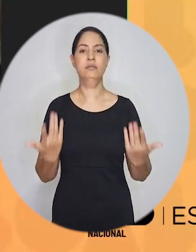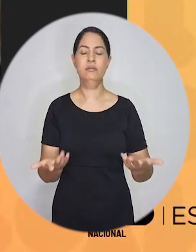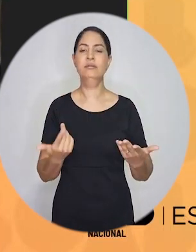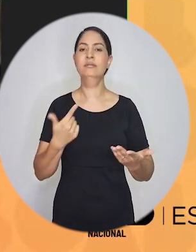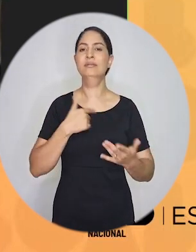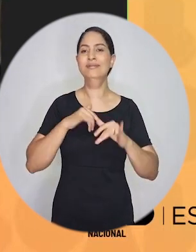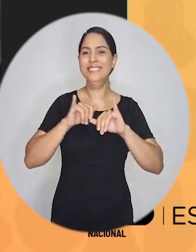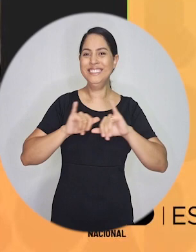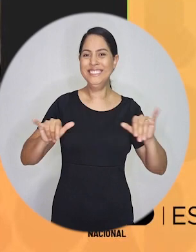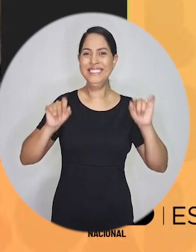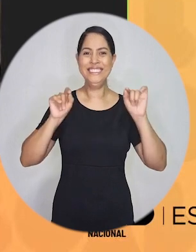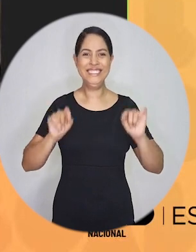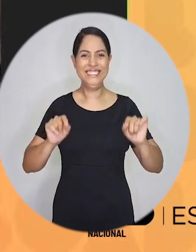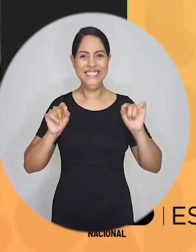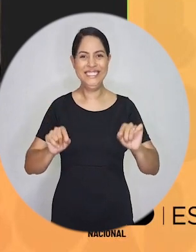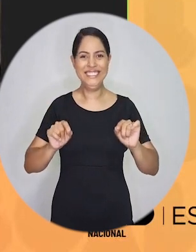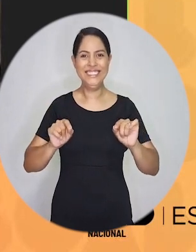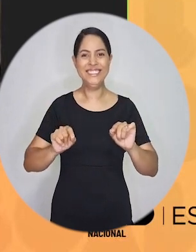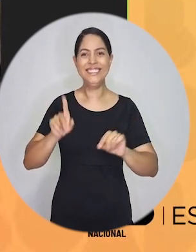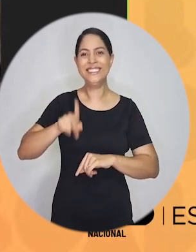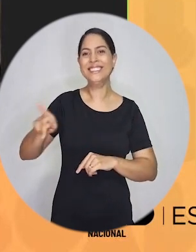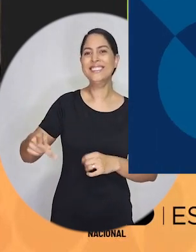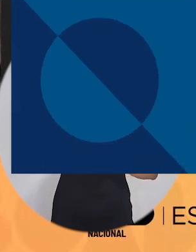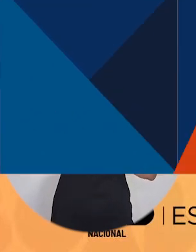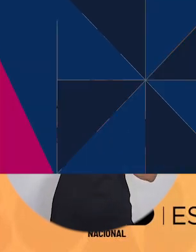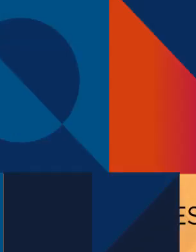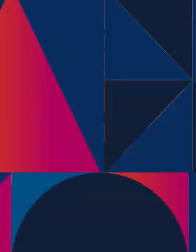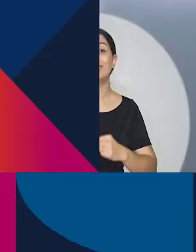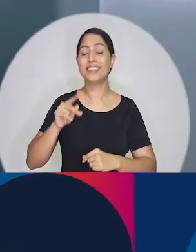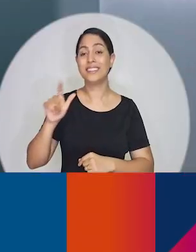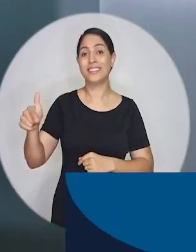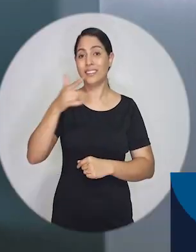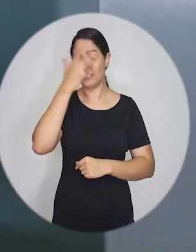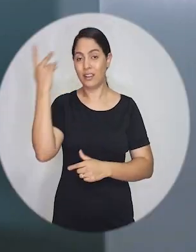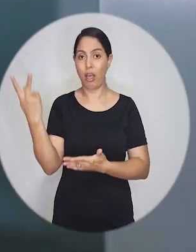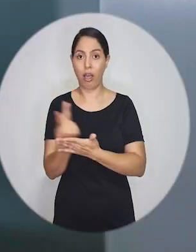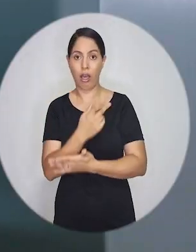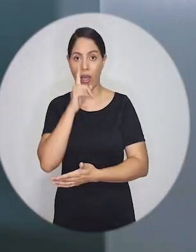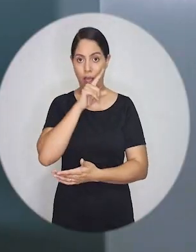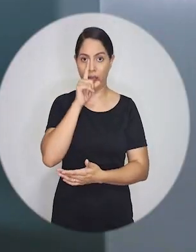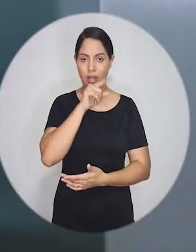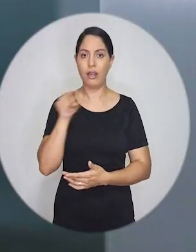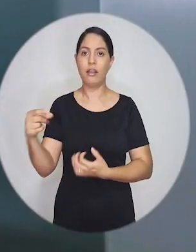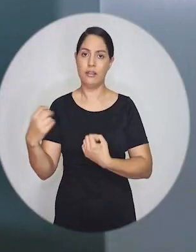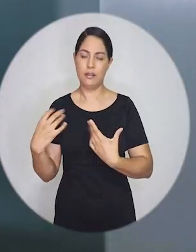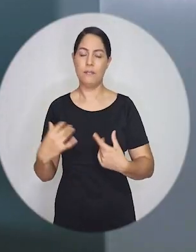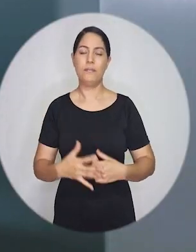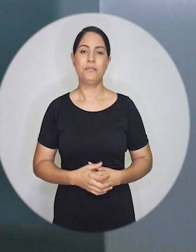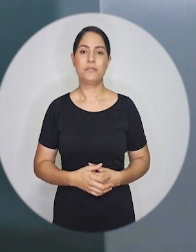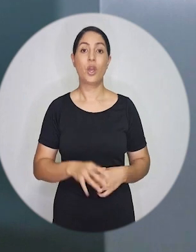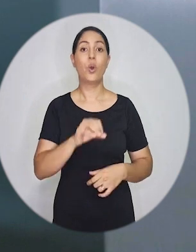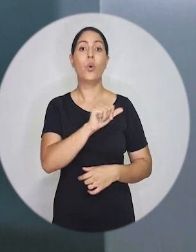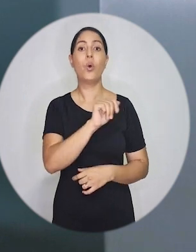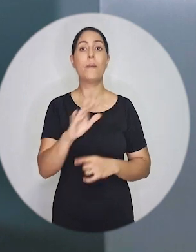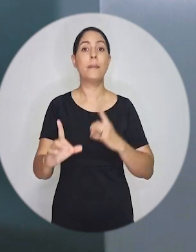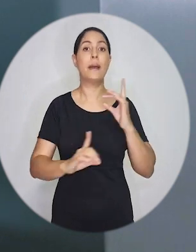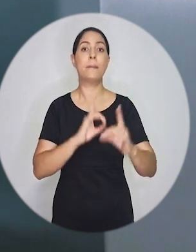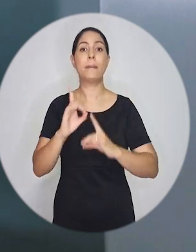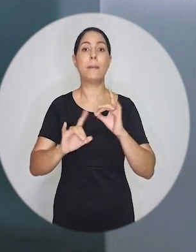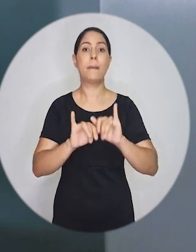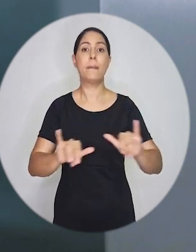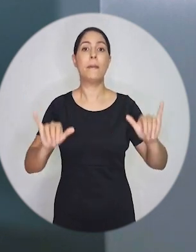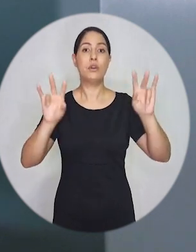Eu costumo dizer que o melhor professor são os erros dos outros. A OAB Nacional também realizou o evento intitulado